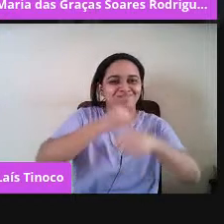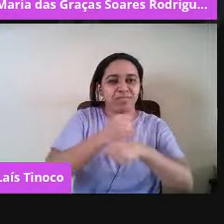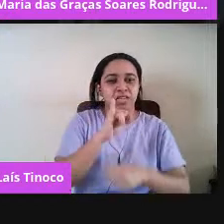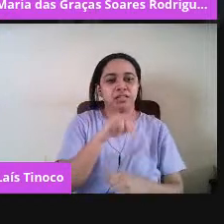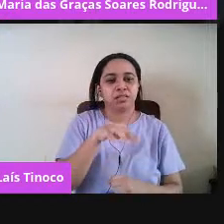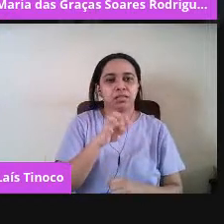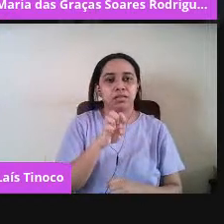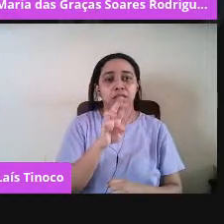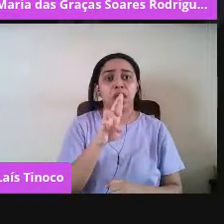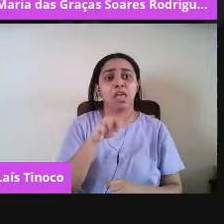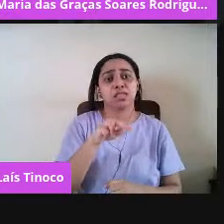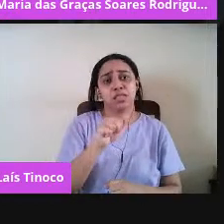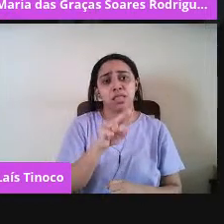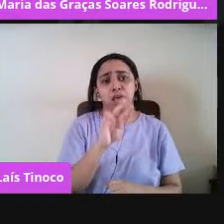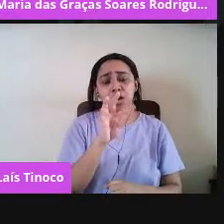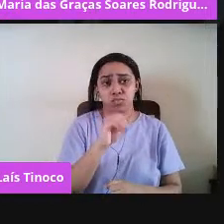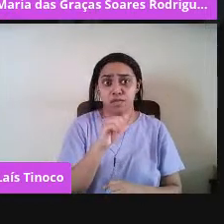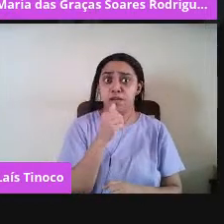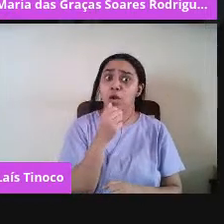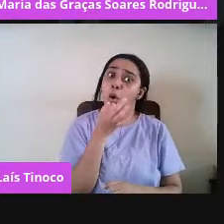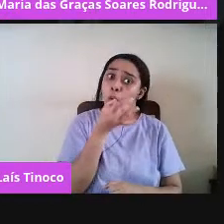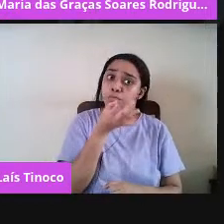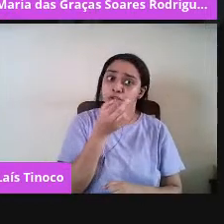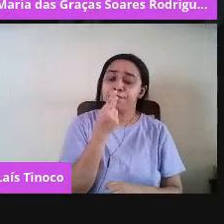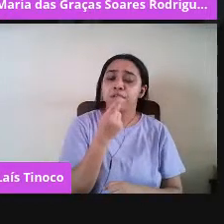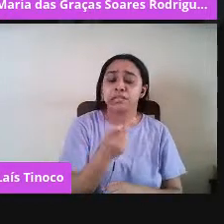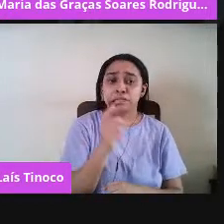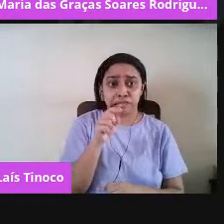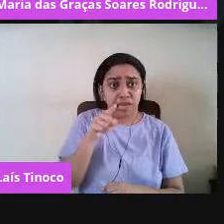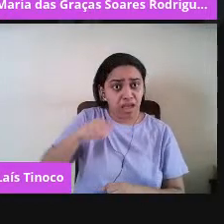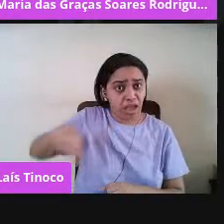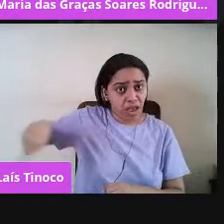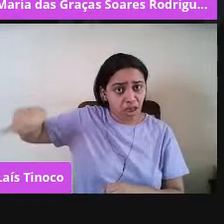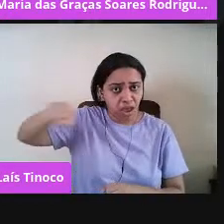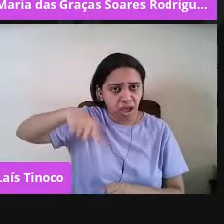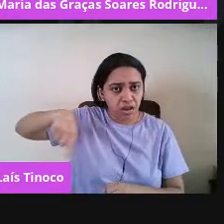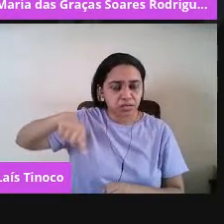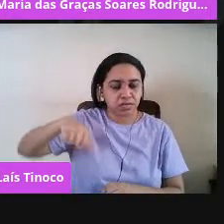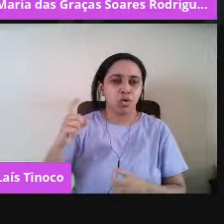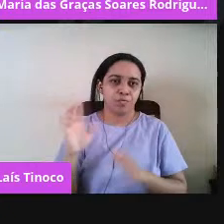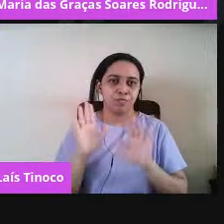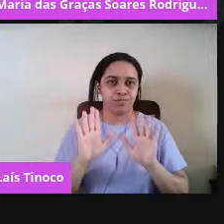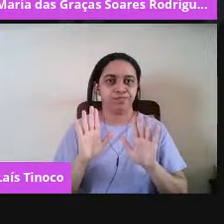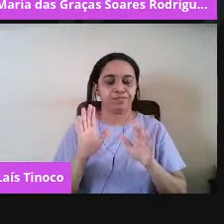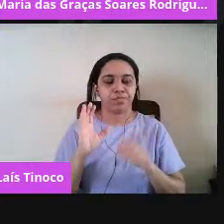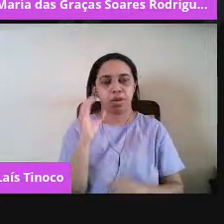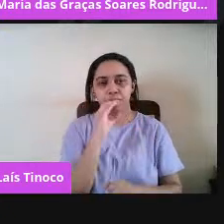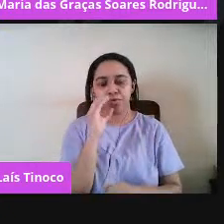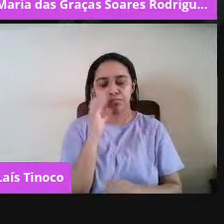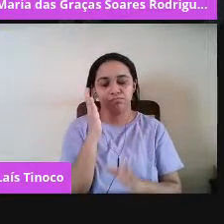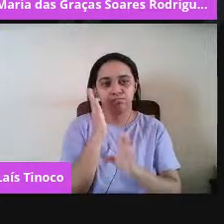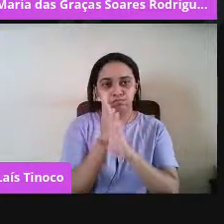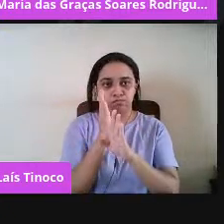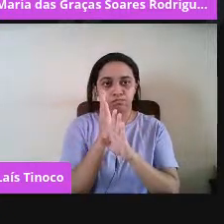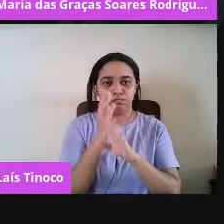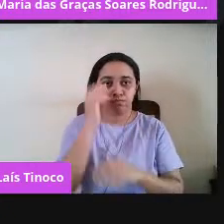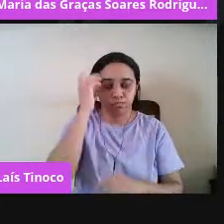forma, que se elas estivessem... Deixe-me situar aqui.